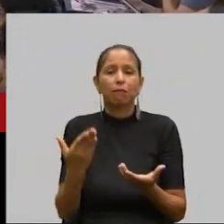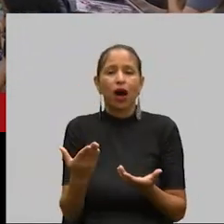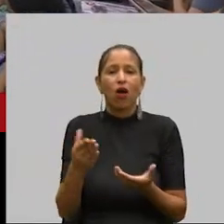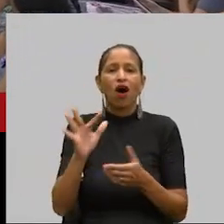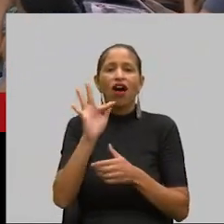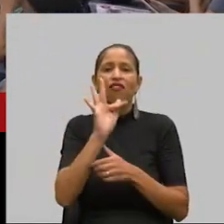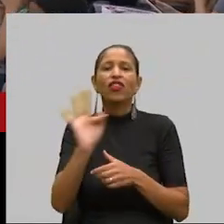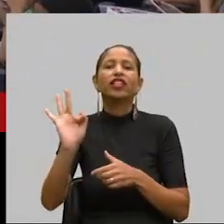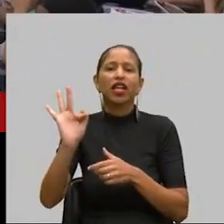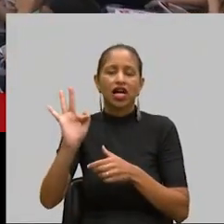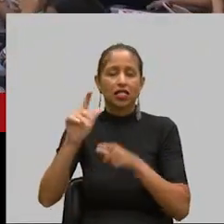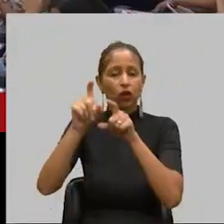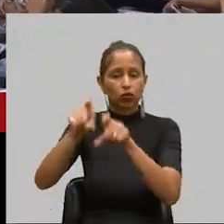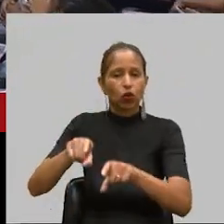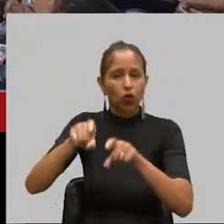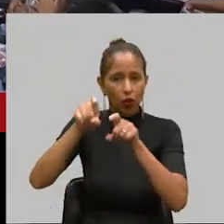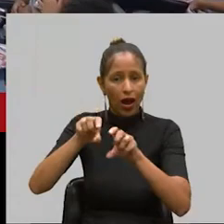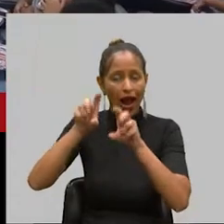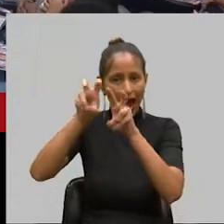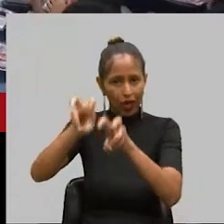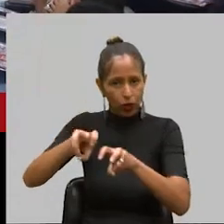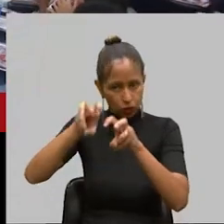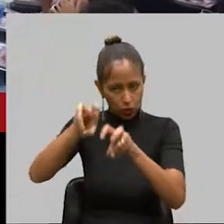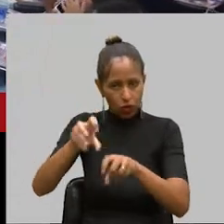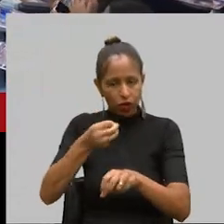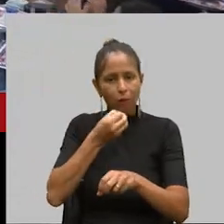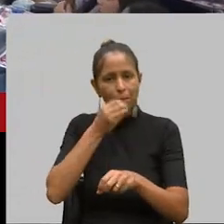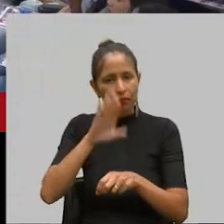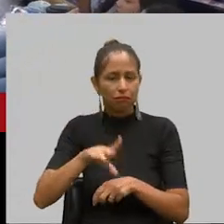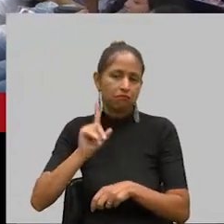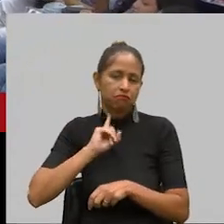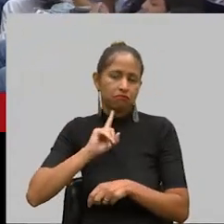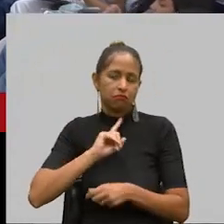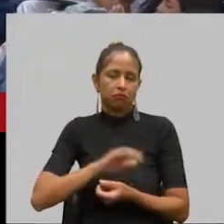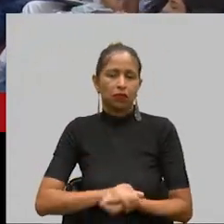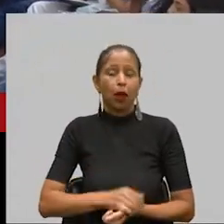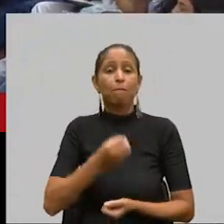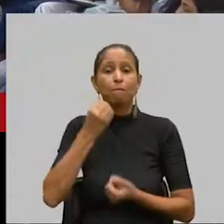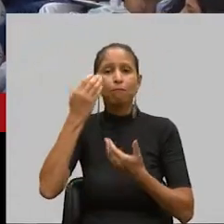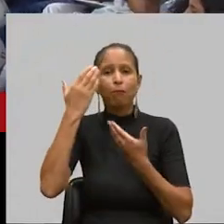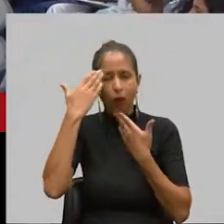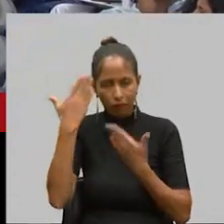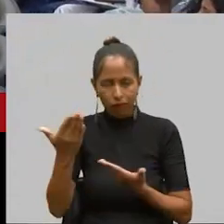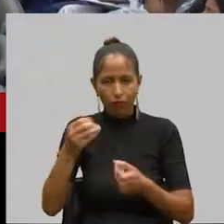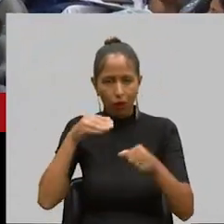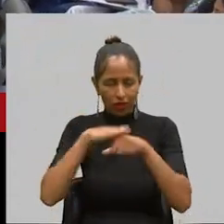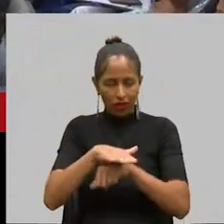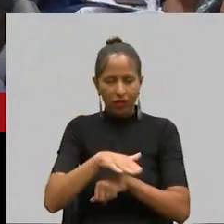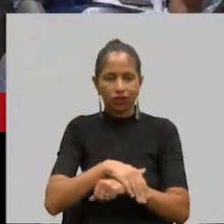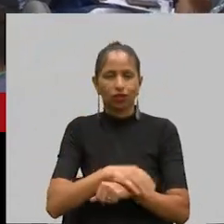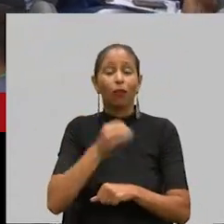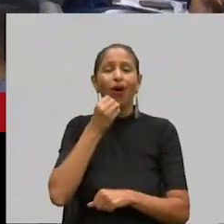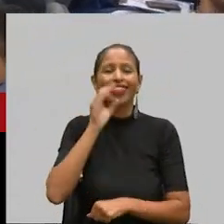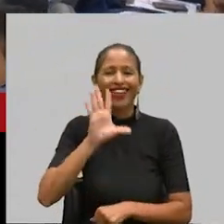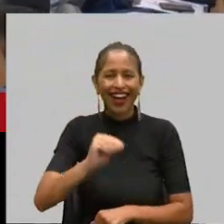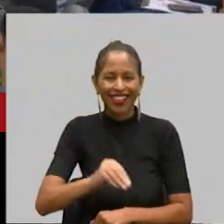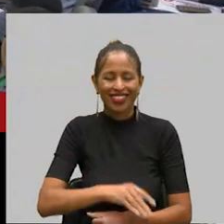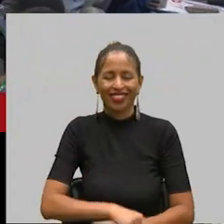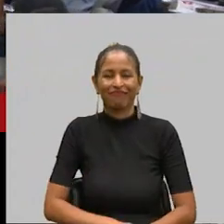trabalhadores na agricultura de Minas Gerais Muito obrigado boa tarde a todos muito obrigado ciano Nolasco da feta